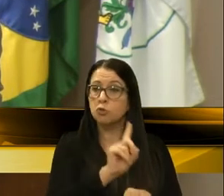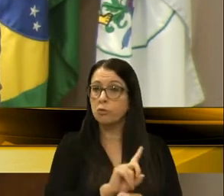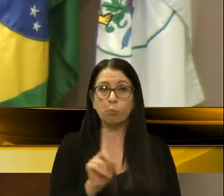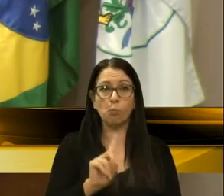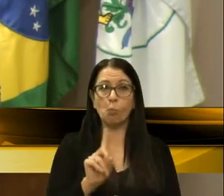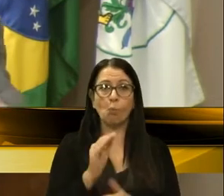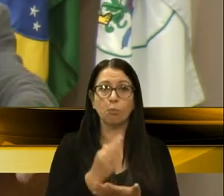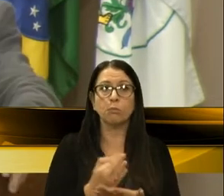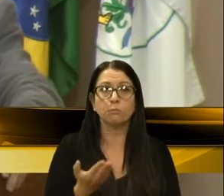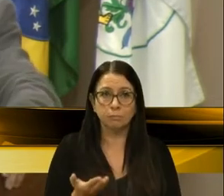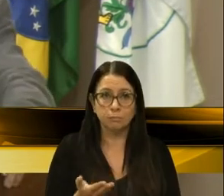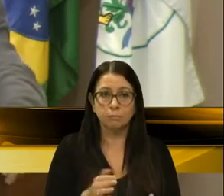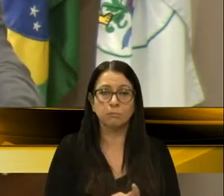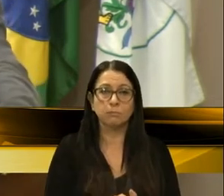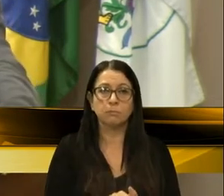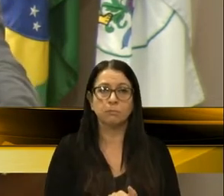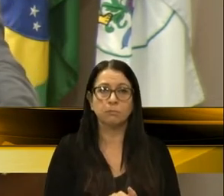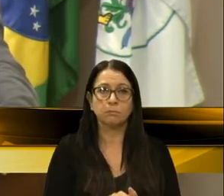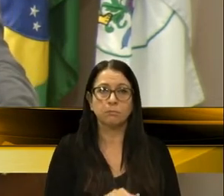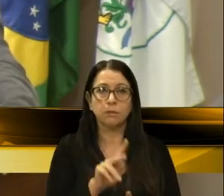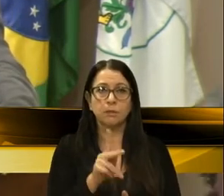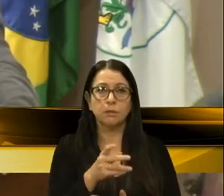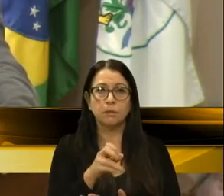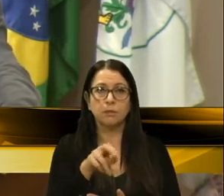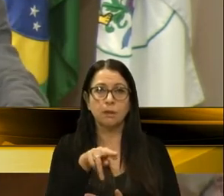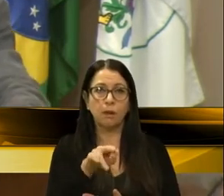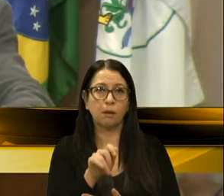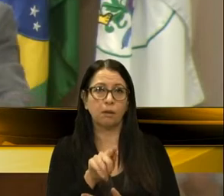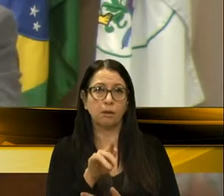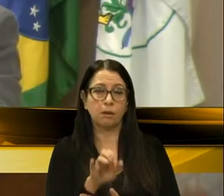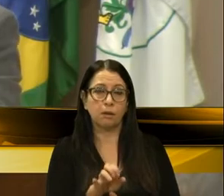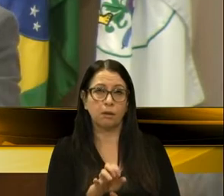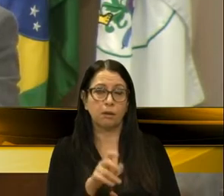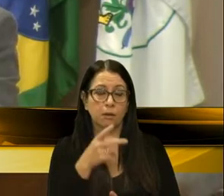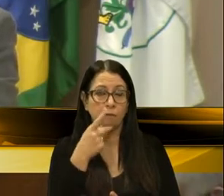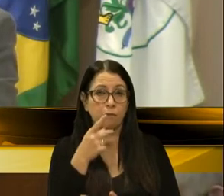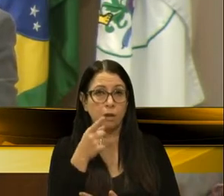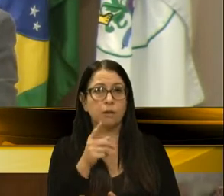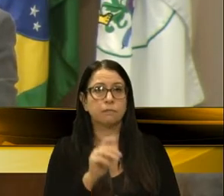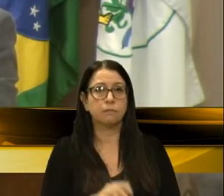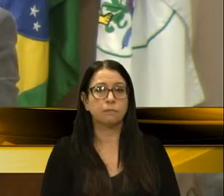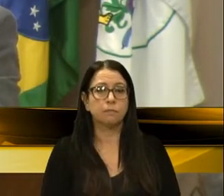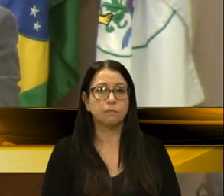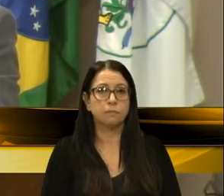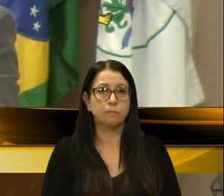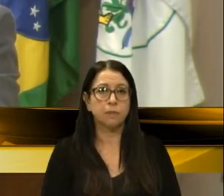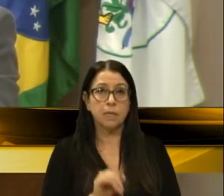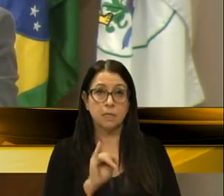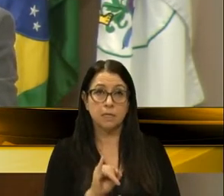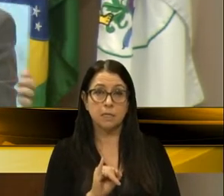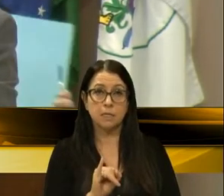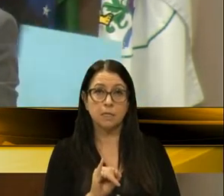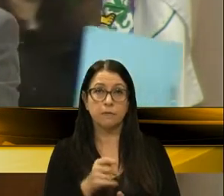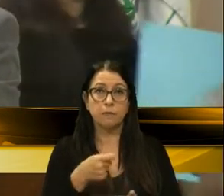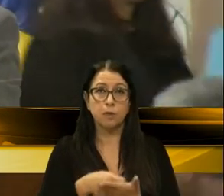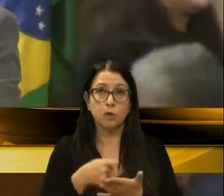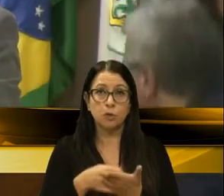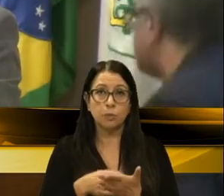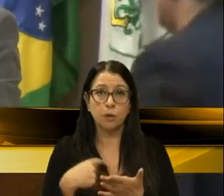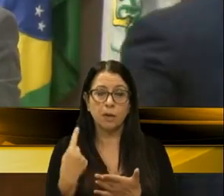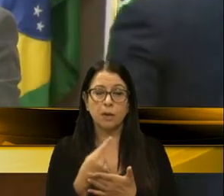vão. Henrique Nazário, ele diz o seguinte: Se fosse cobrado